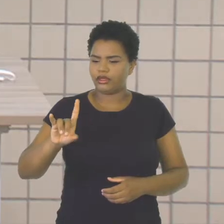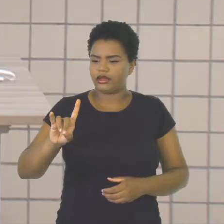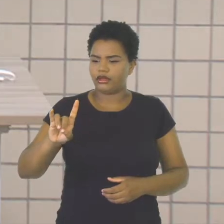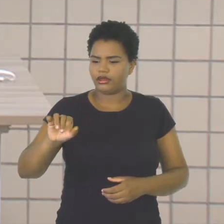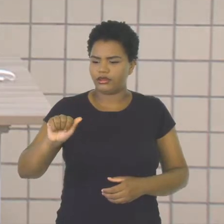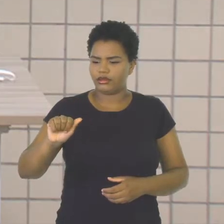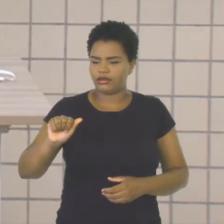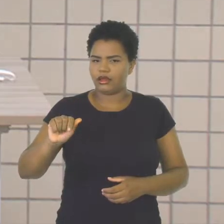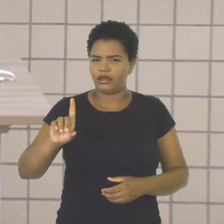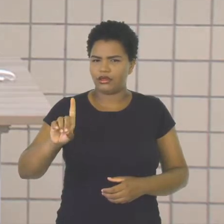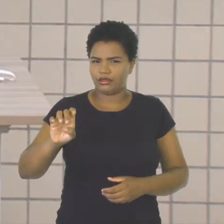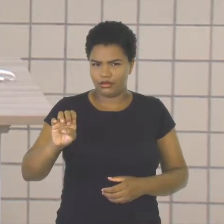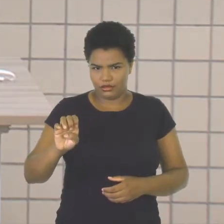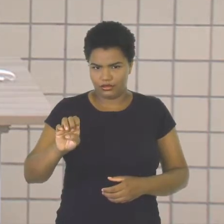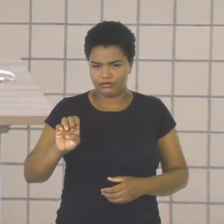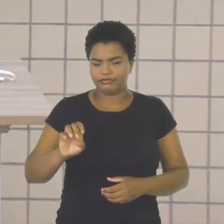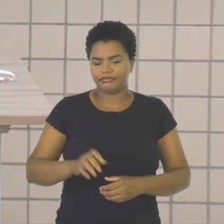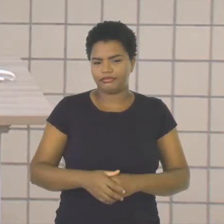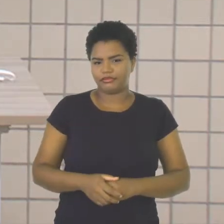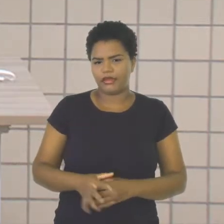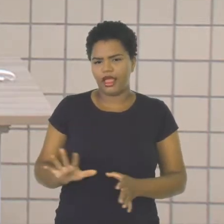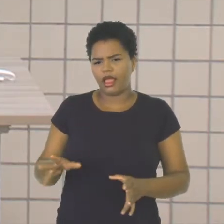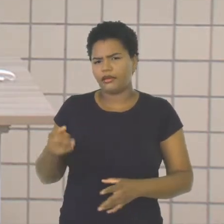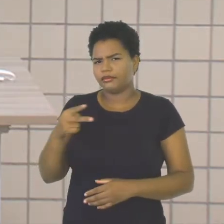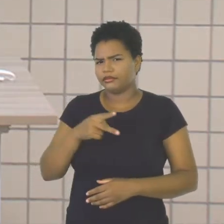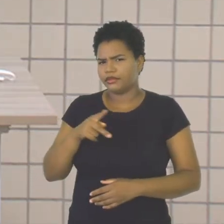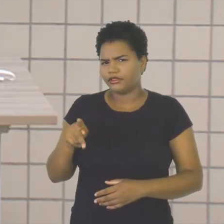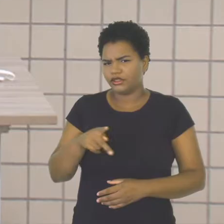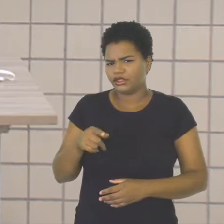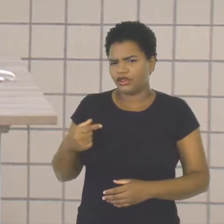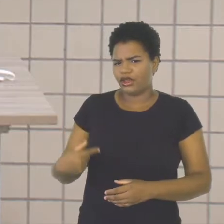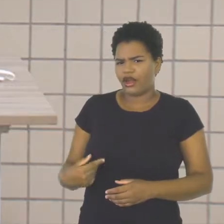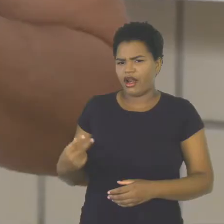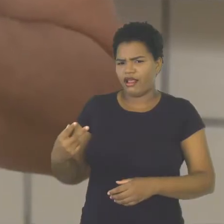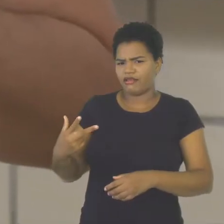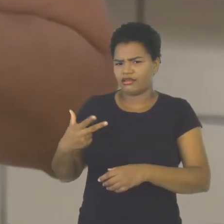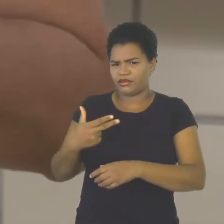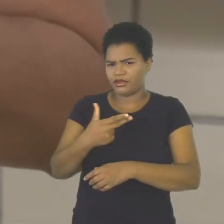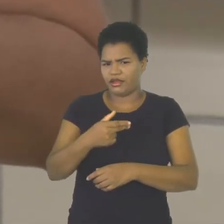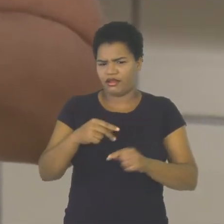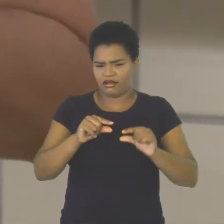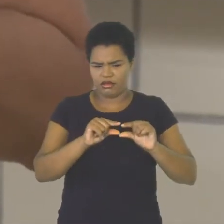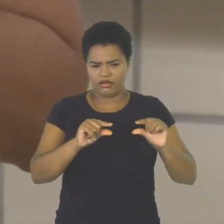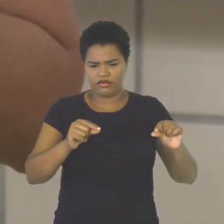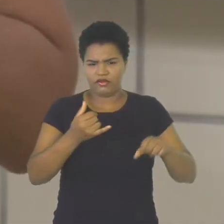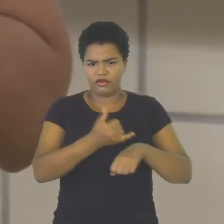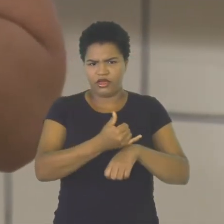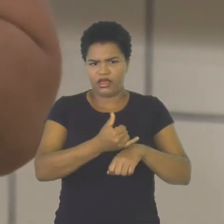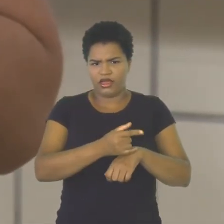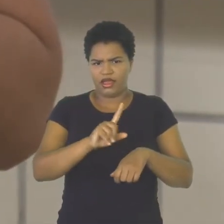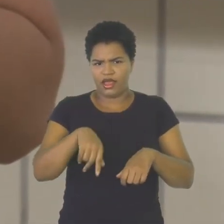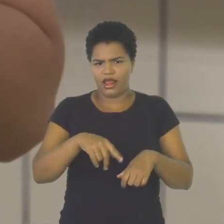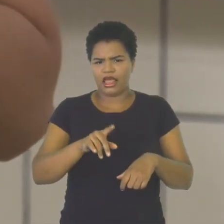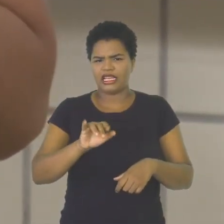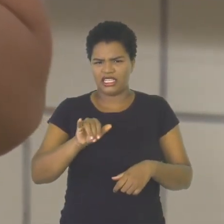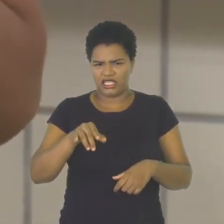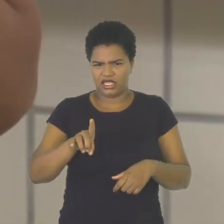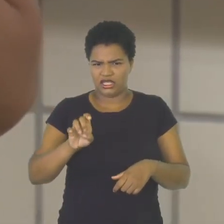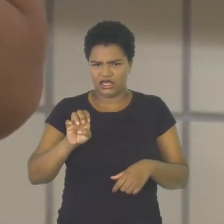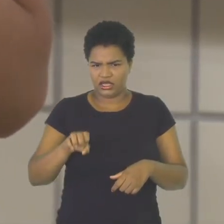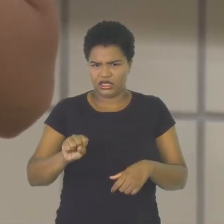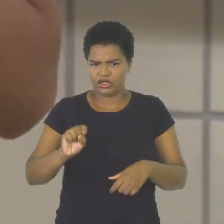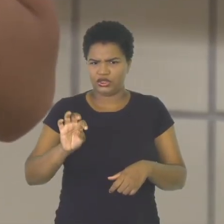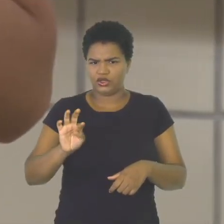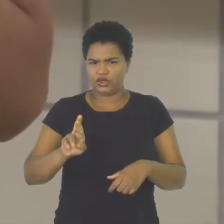essa tesoura, a parte de ferro dela, ela é um pouco mais dura, um pouco mais densa, ela é indestrutível? Em